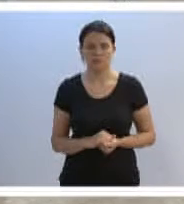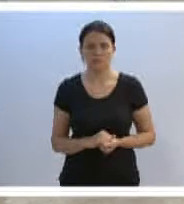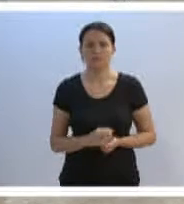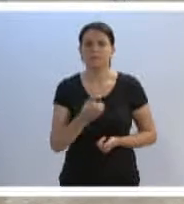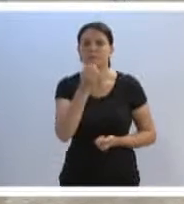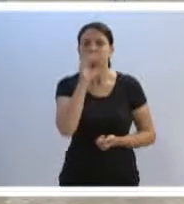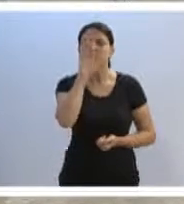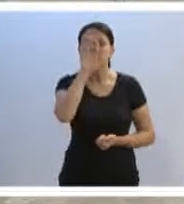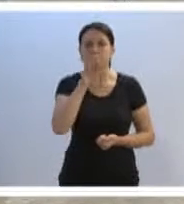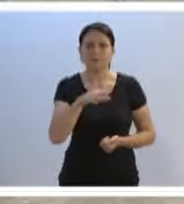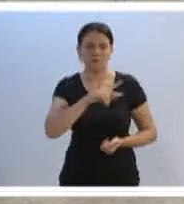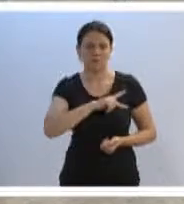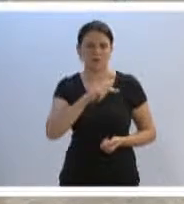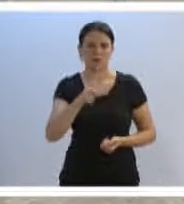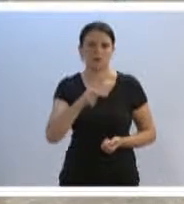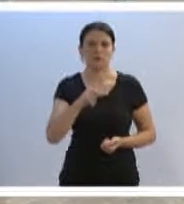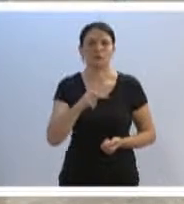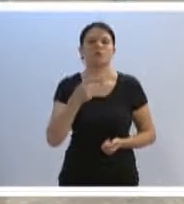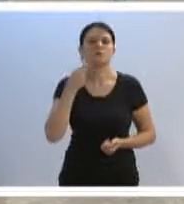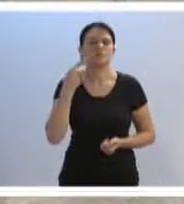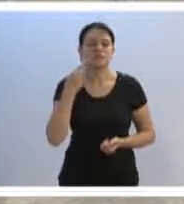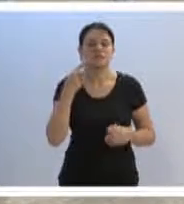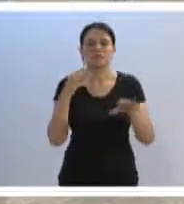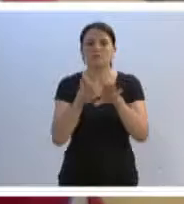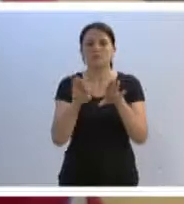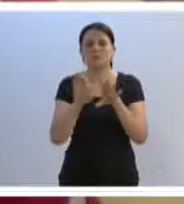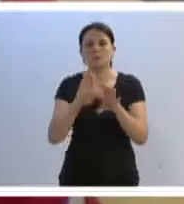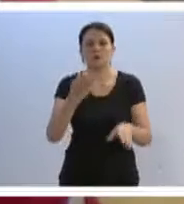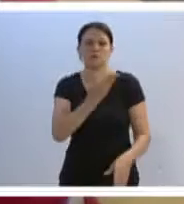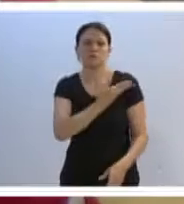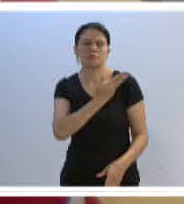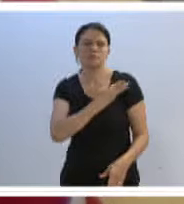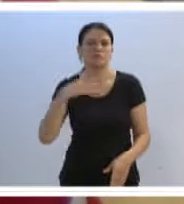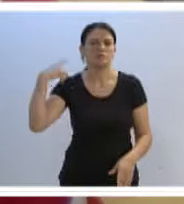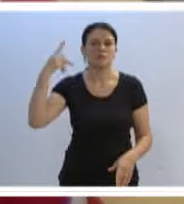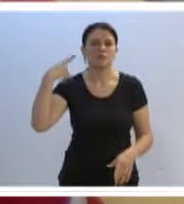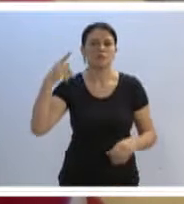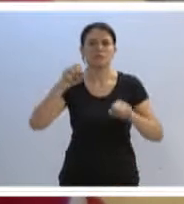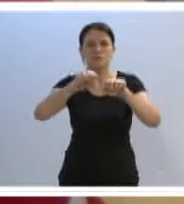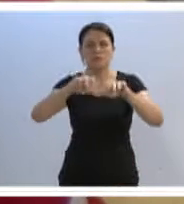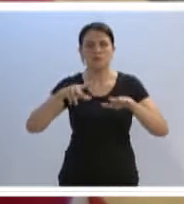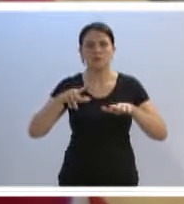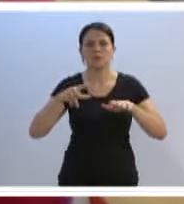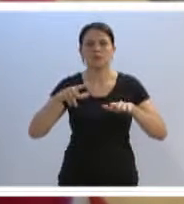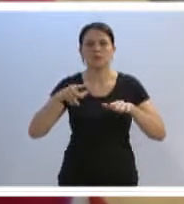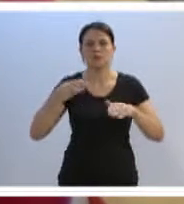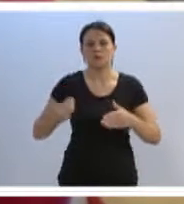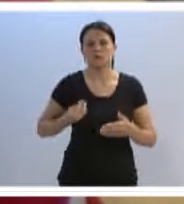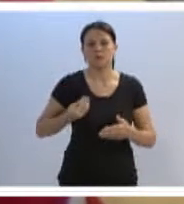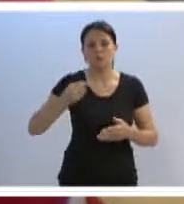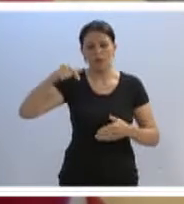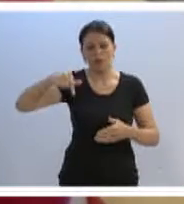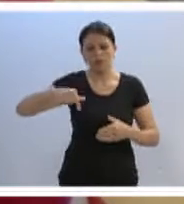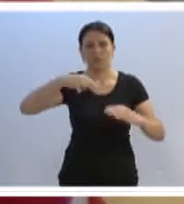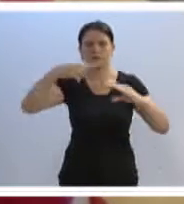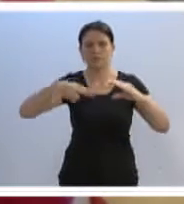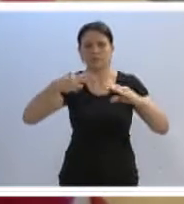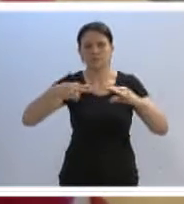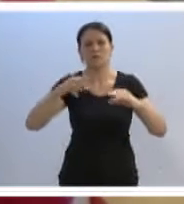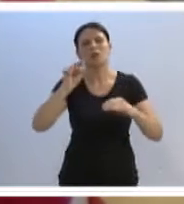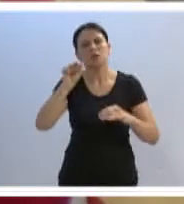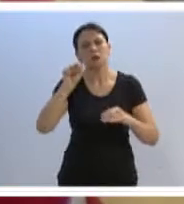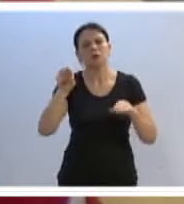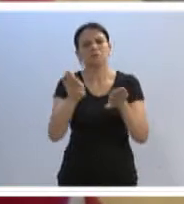Boa tarde ao presidente Marcelo Lanzarin, boa tarde a todos os meus colegas vereadores, ao público que nos acompanha num bom número hoje aqui nessa casa e também aqueles